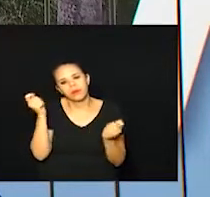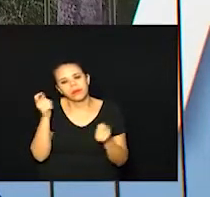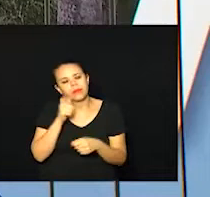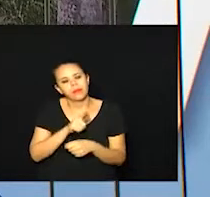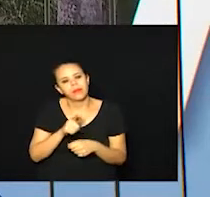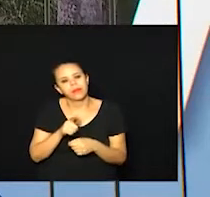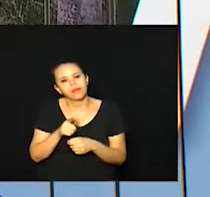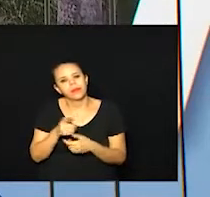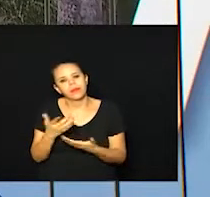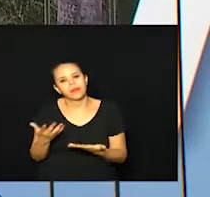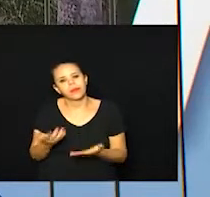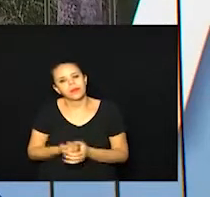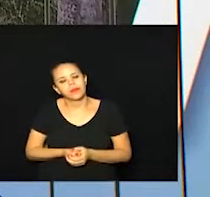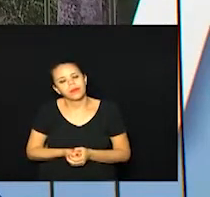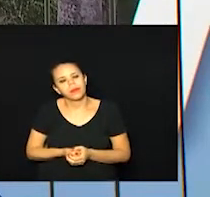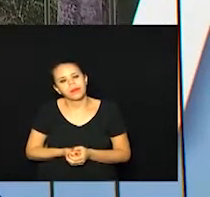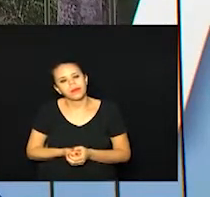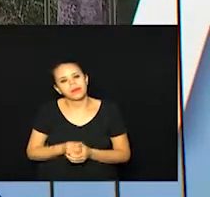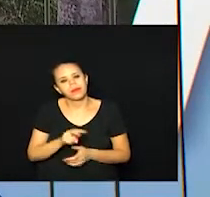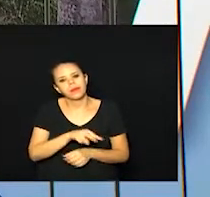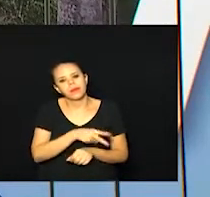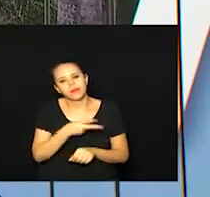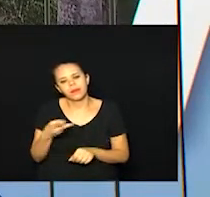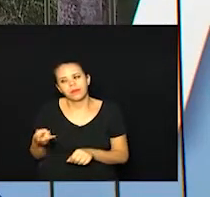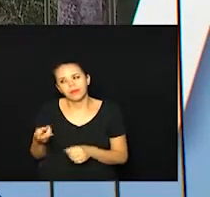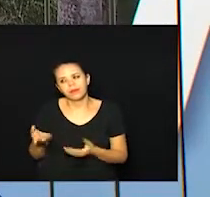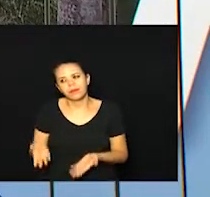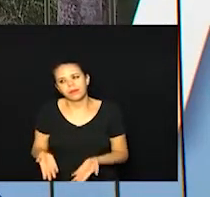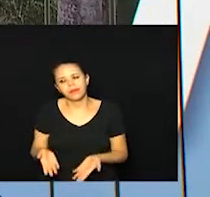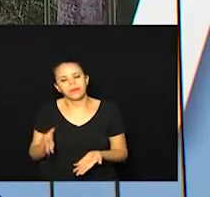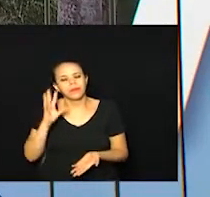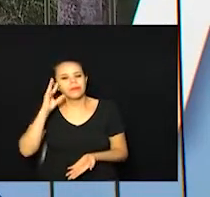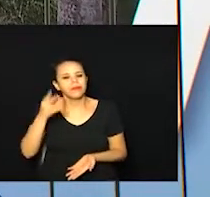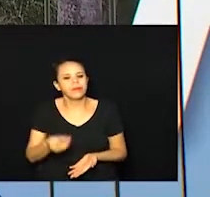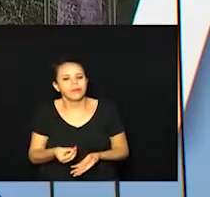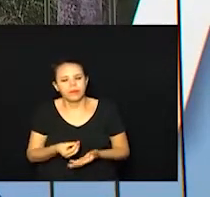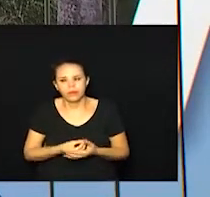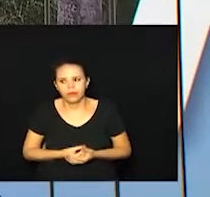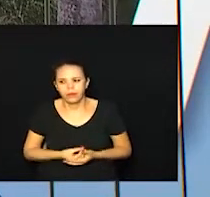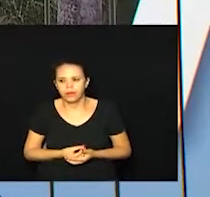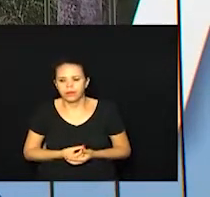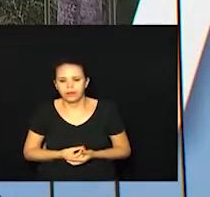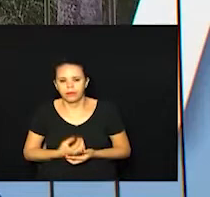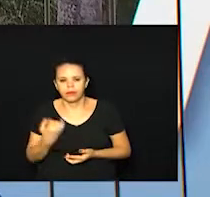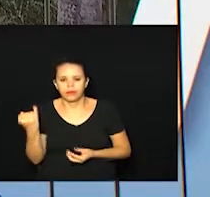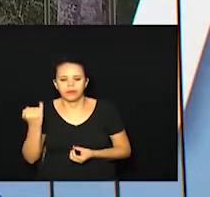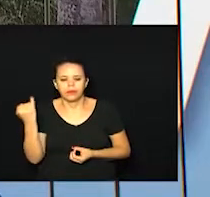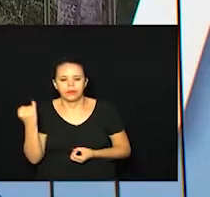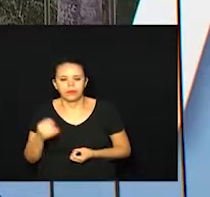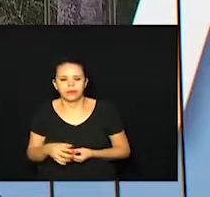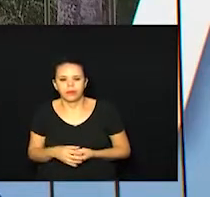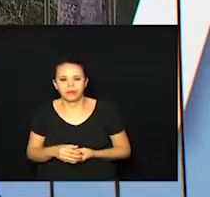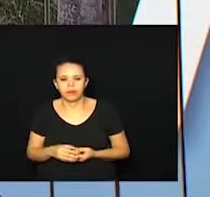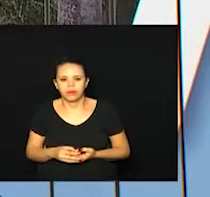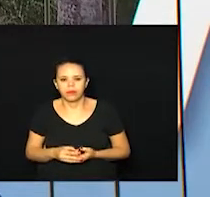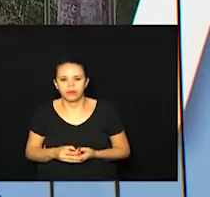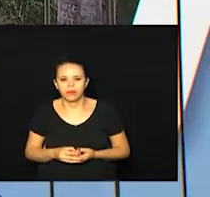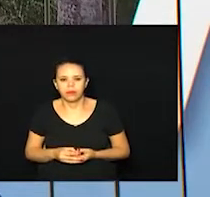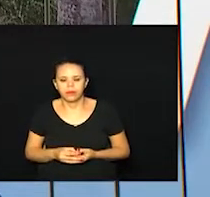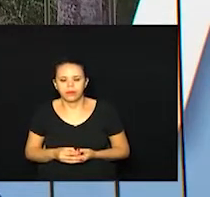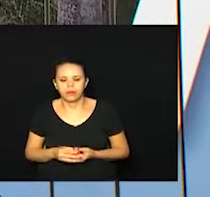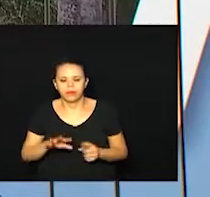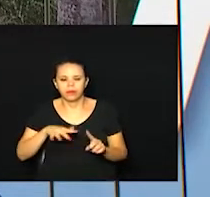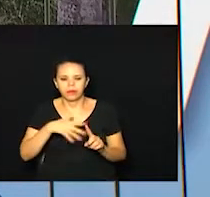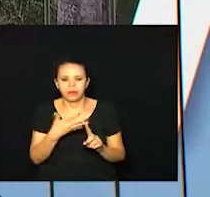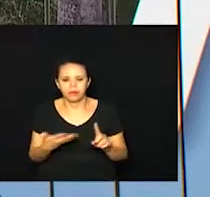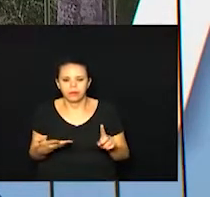consegue viabilizar essa transferência aqui, entendendo a importância dessa